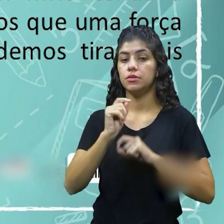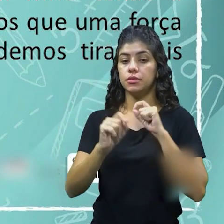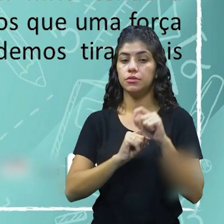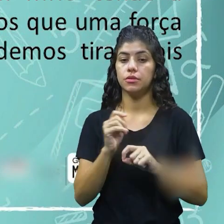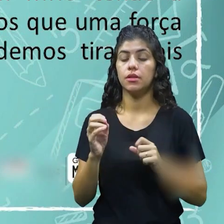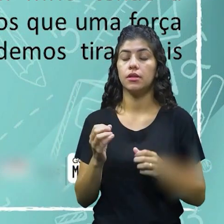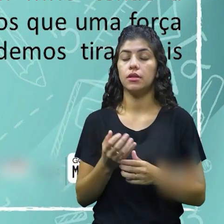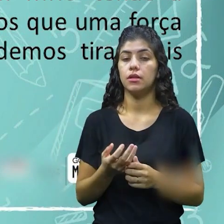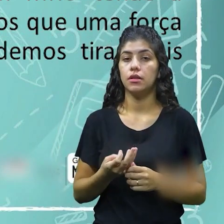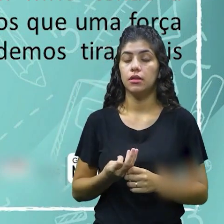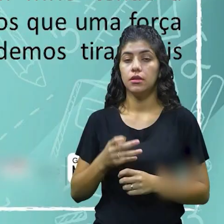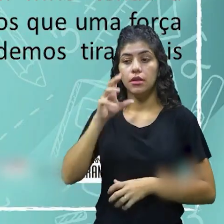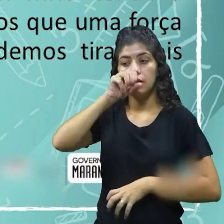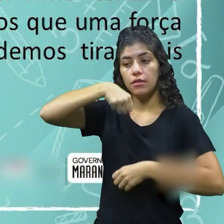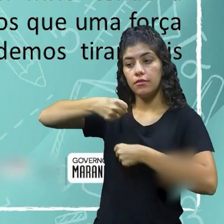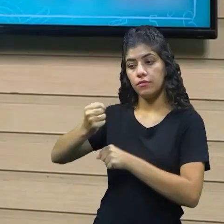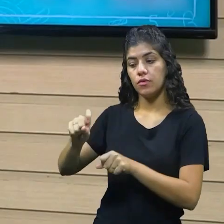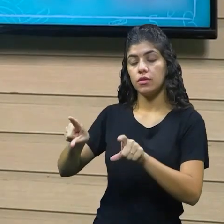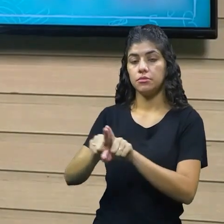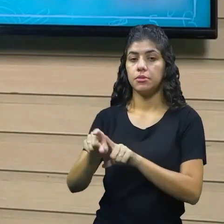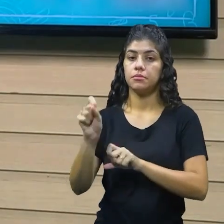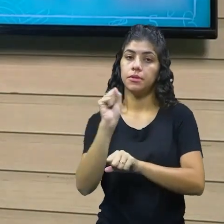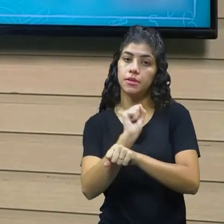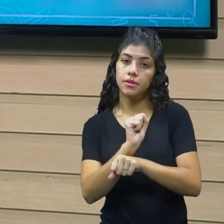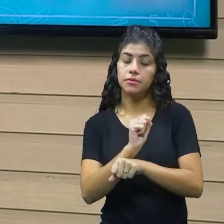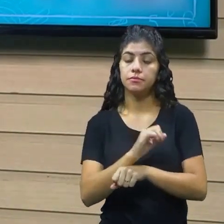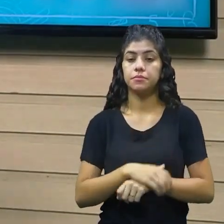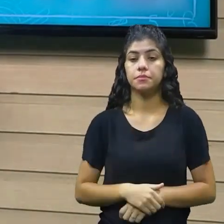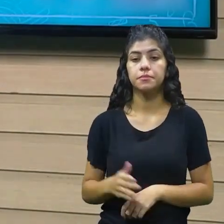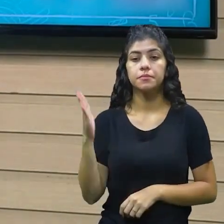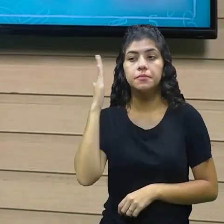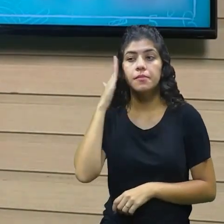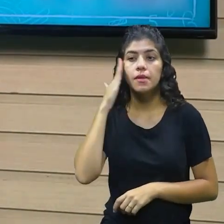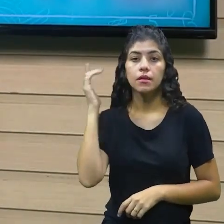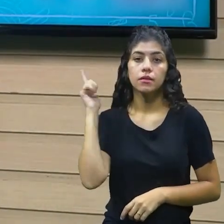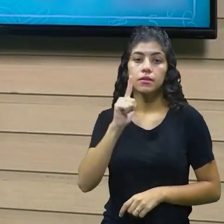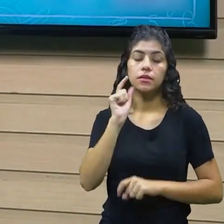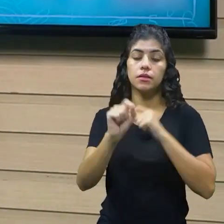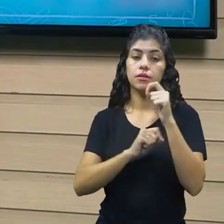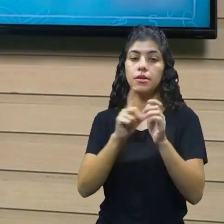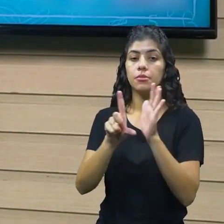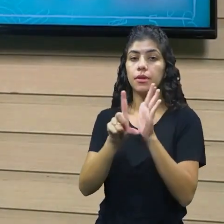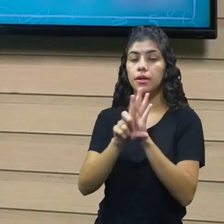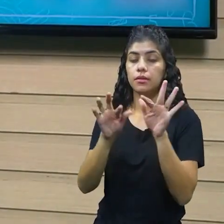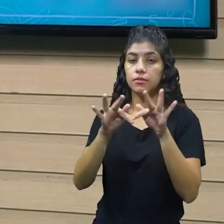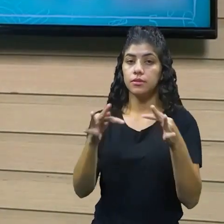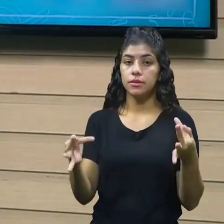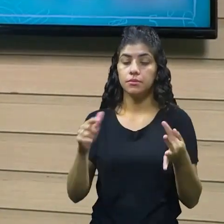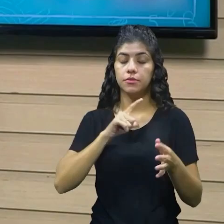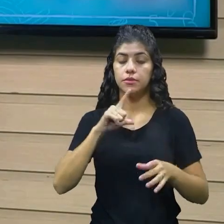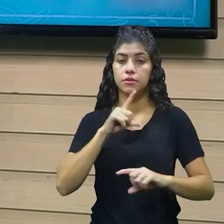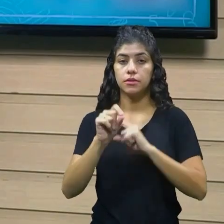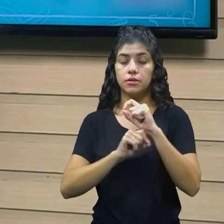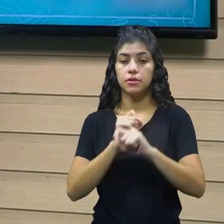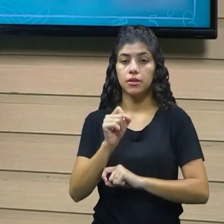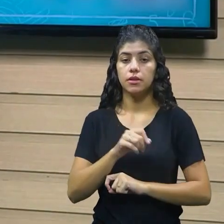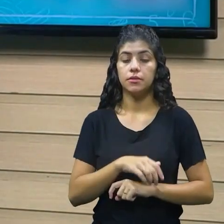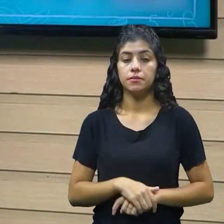o que é força e o que é inércia. Então, a gente consegue entender essa lei de uma maneira muito simples. Você tem